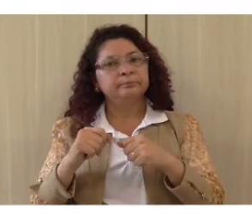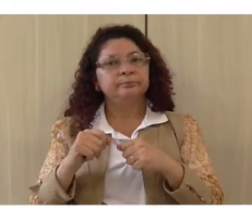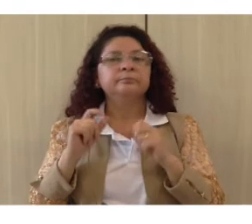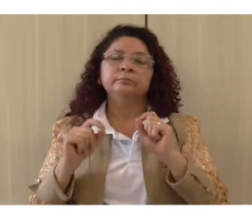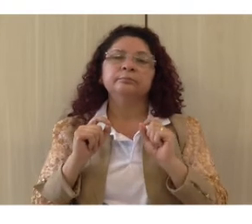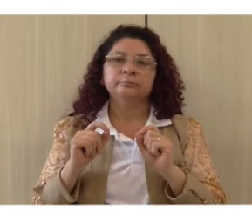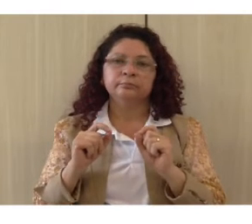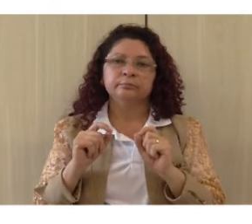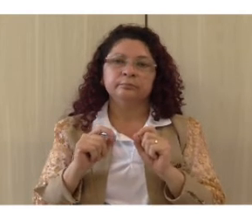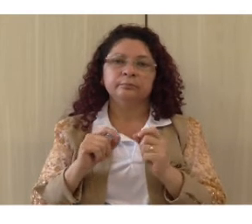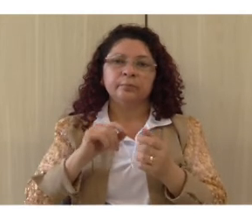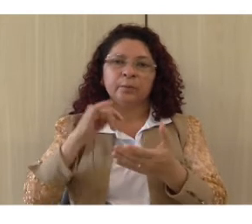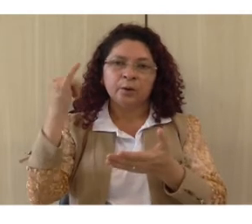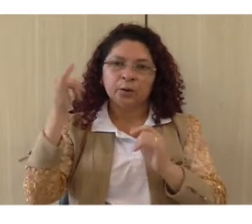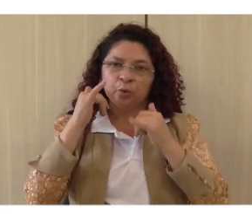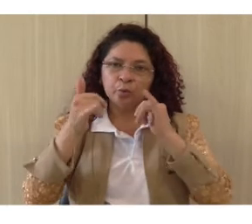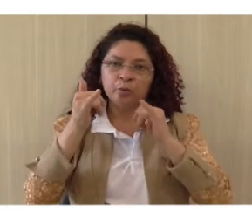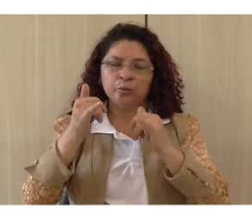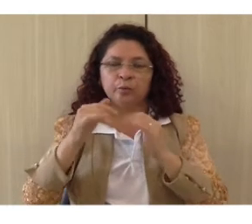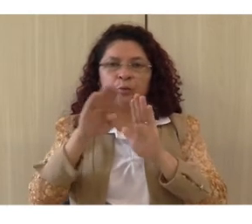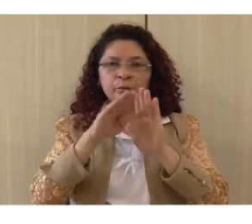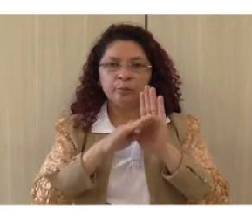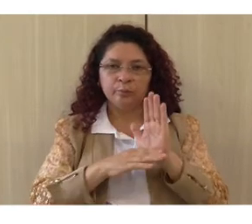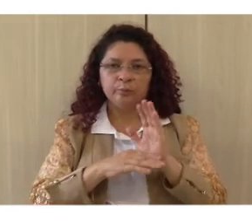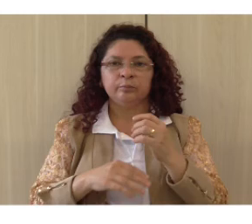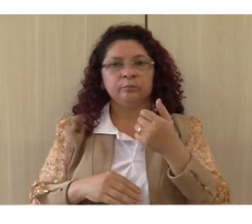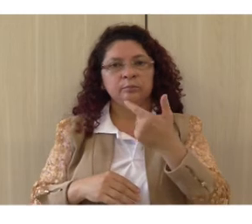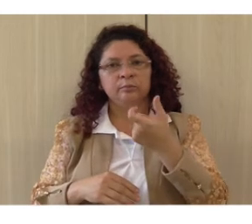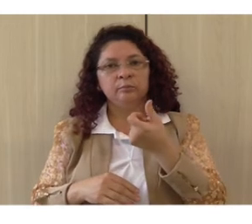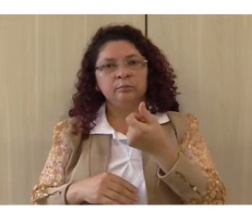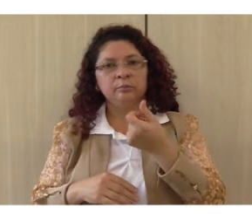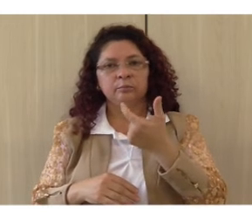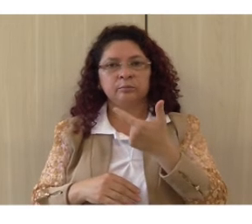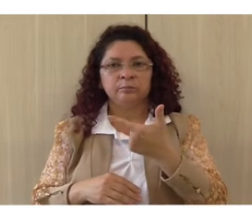tanto, informar os dados solicitados. Item